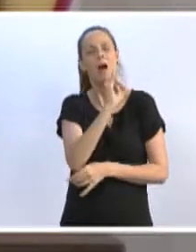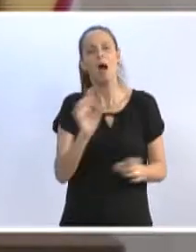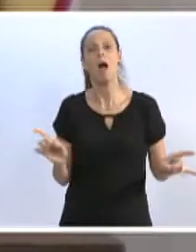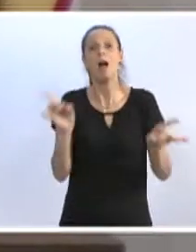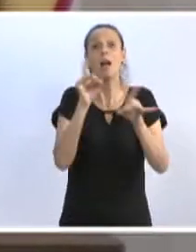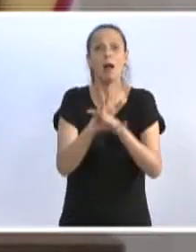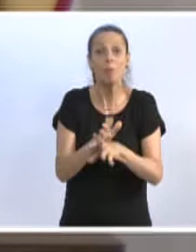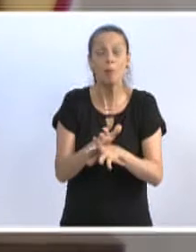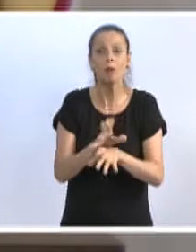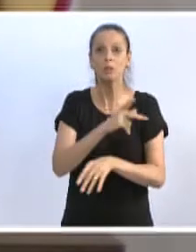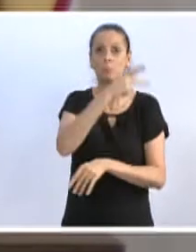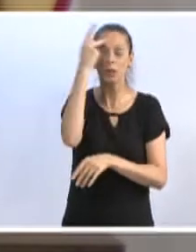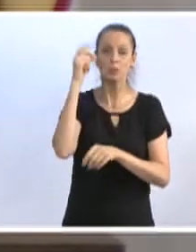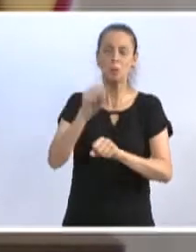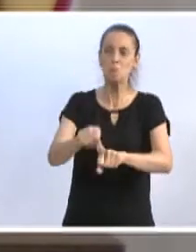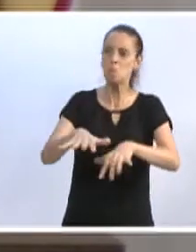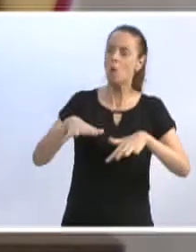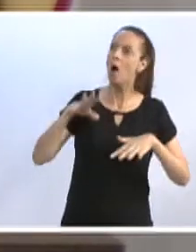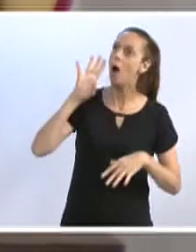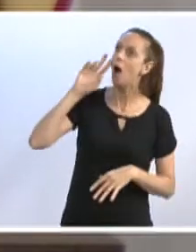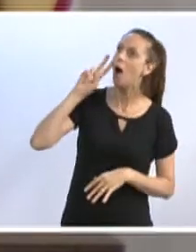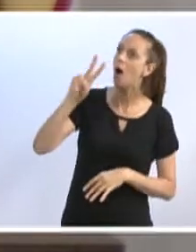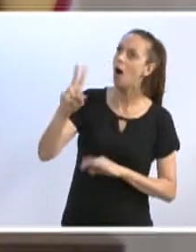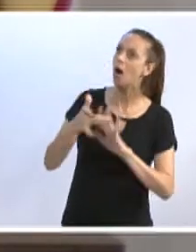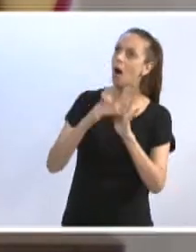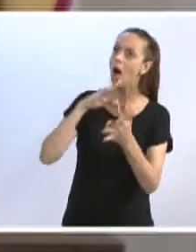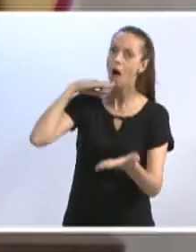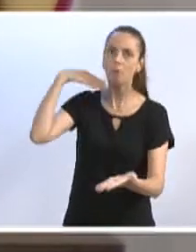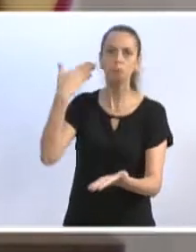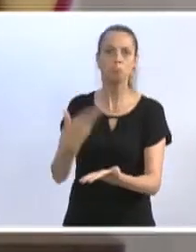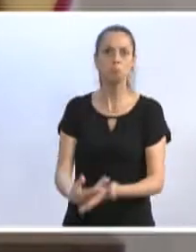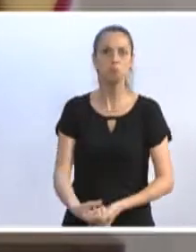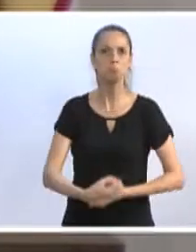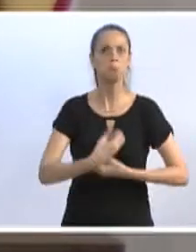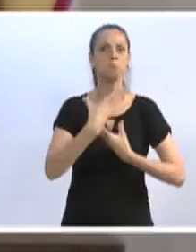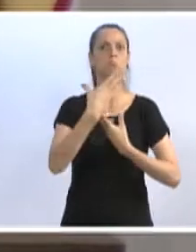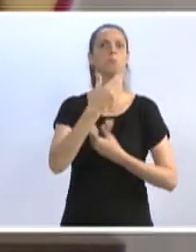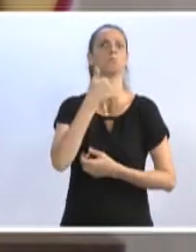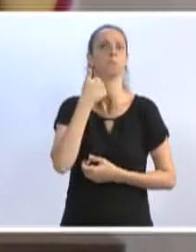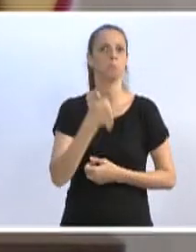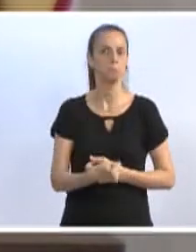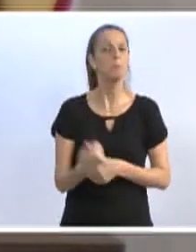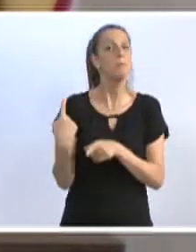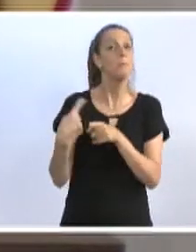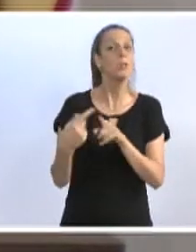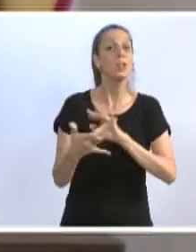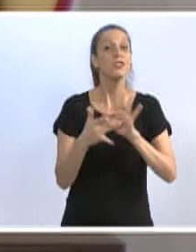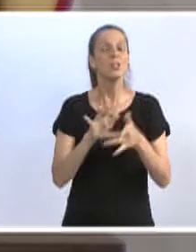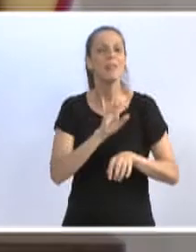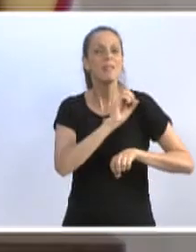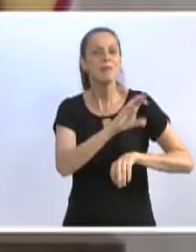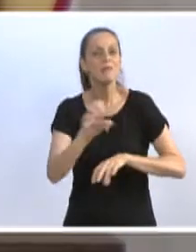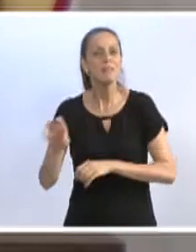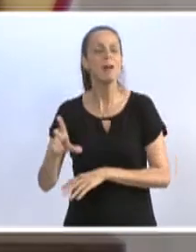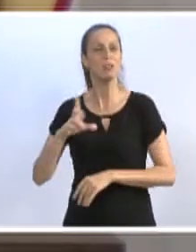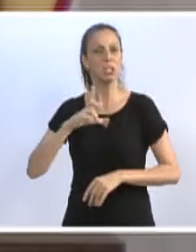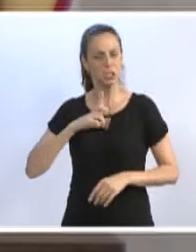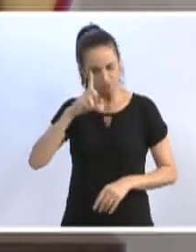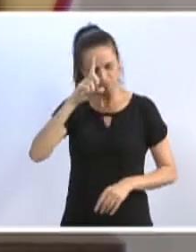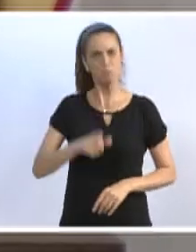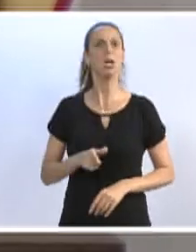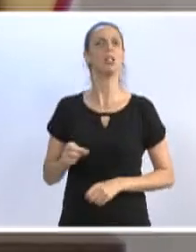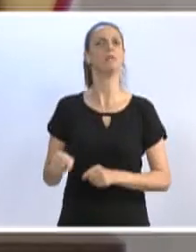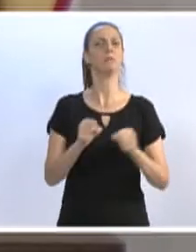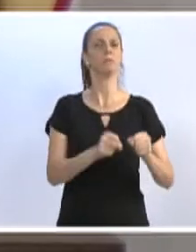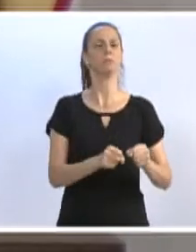coisas, as multidões estavam maravilhadas com o seu ensino, porque ele as ensinava como quem tem autoridade, e